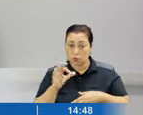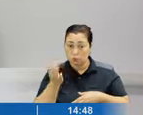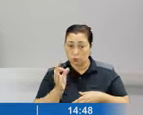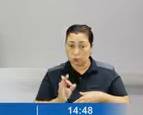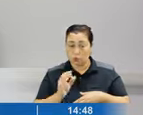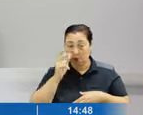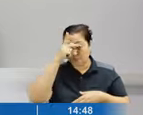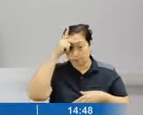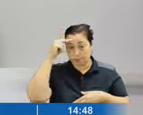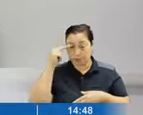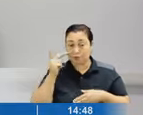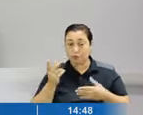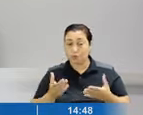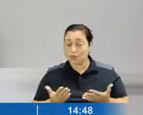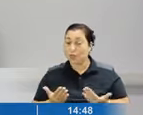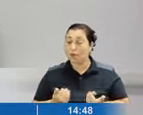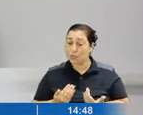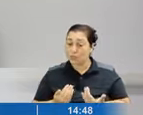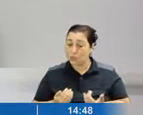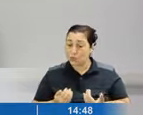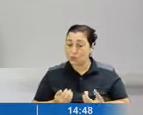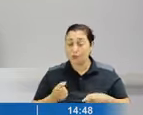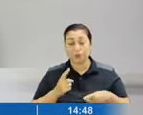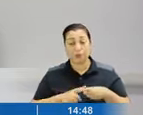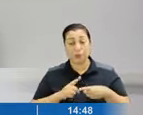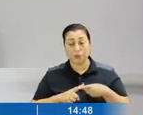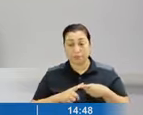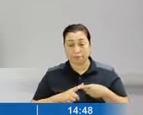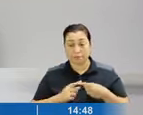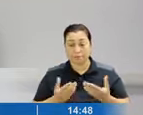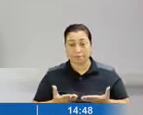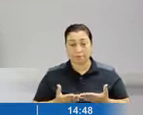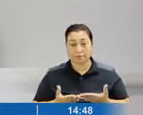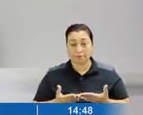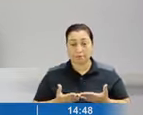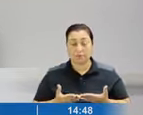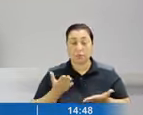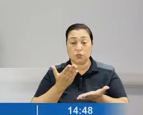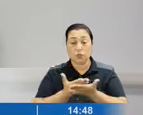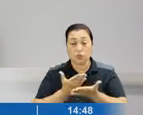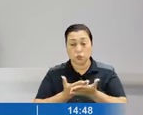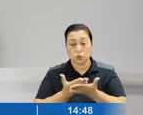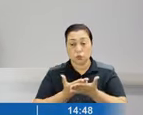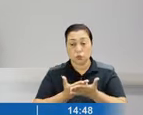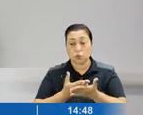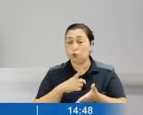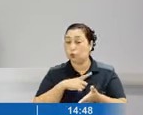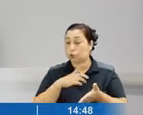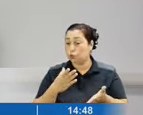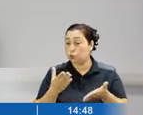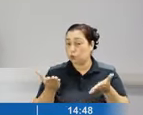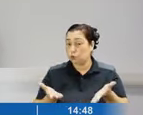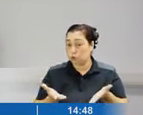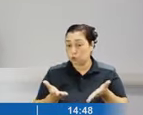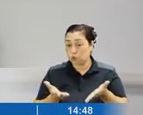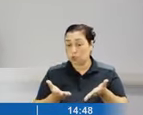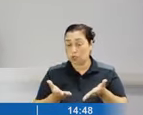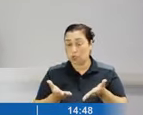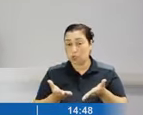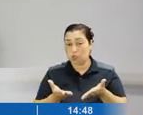2,4% para as pessoas mais novas. E por que isso? A maioria dos estudos tem atribuído esse